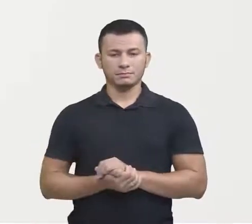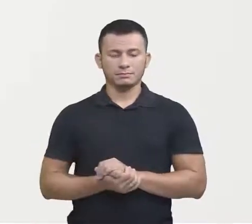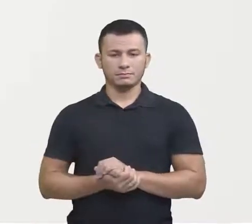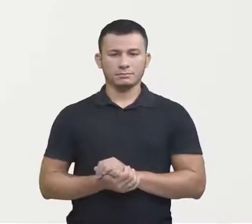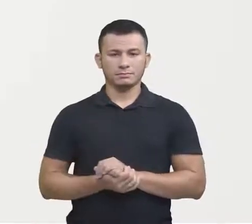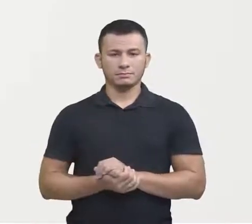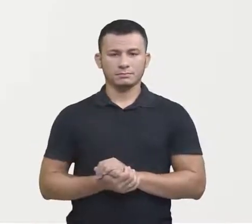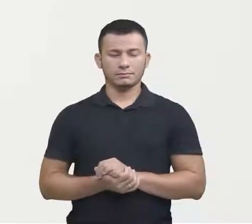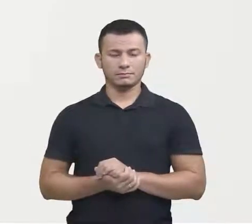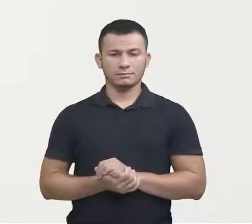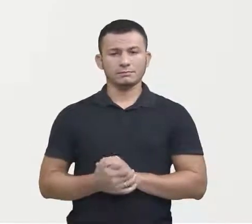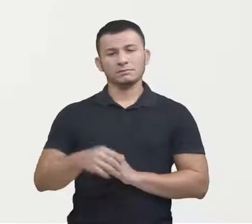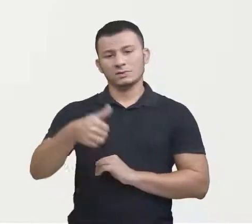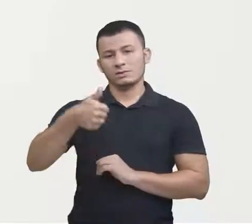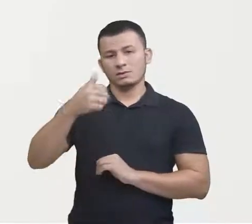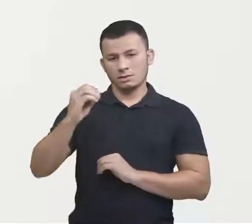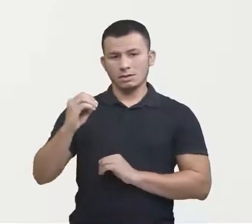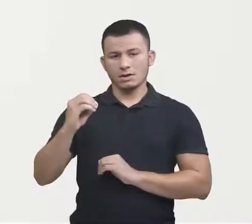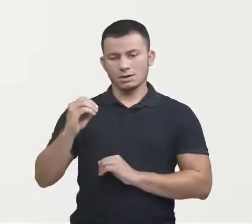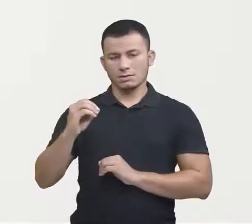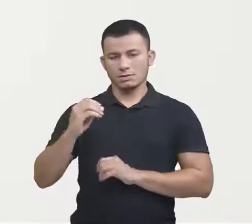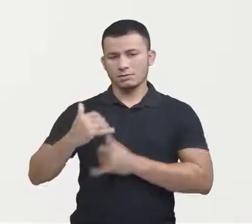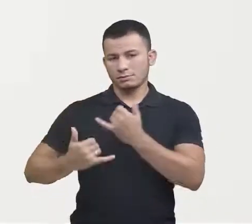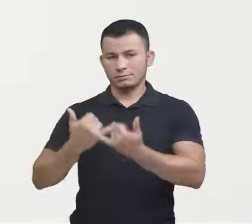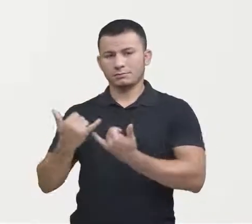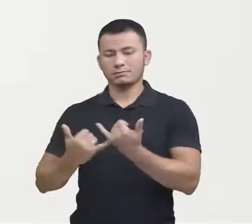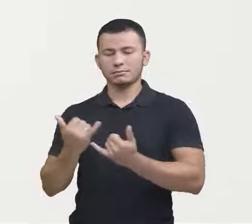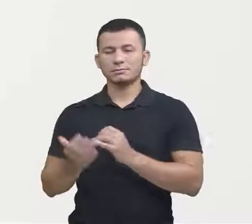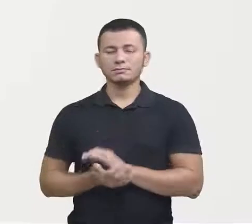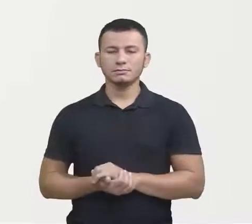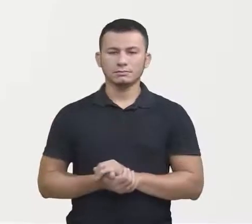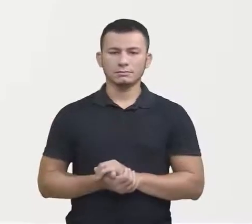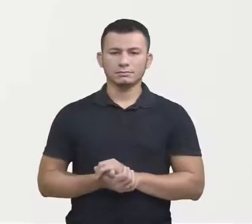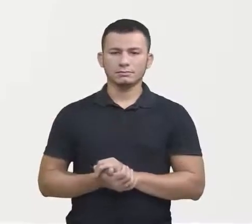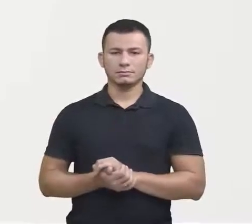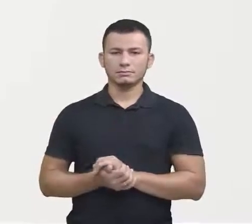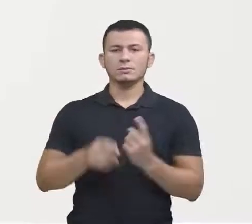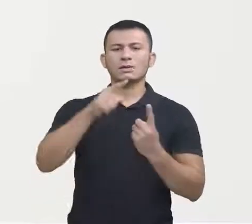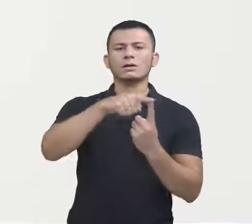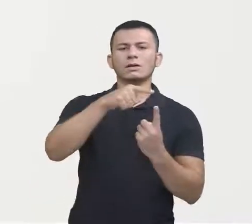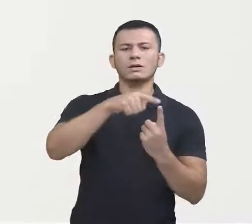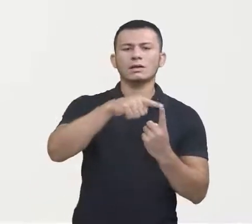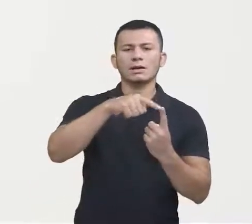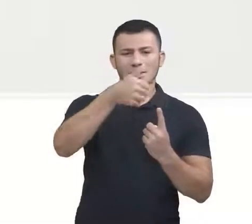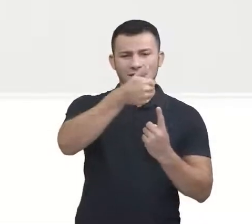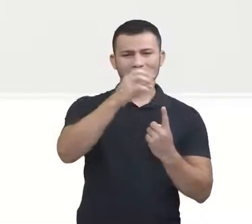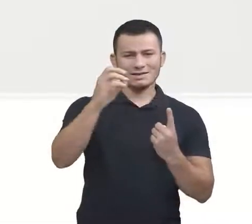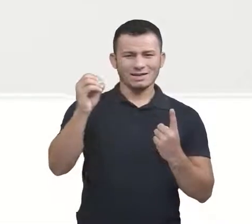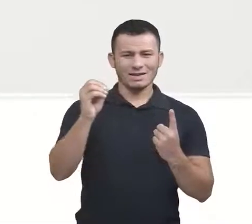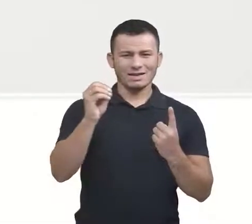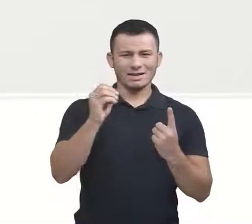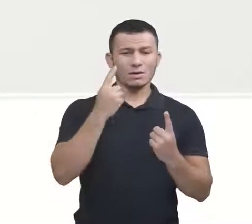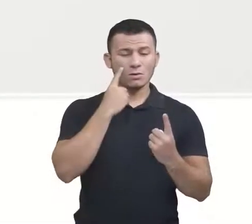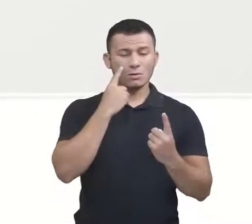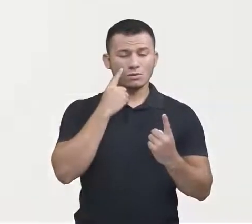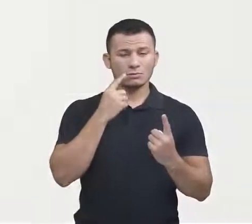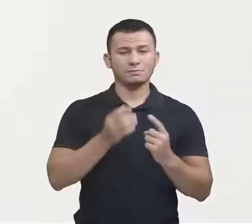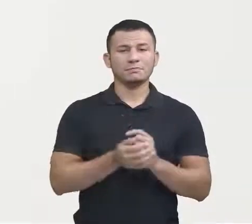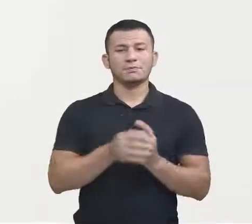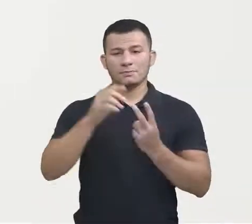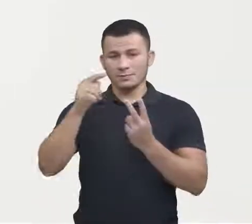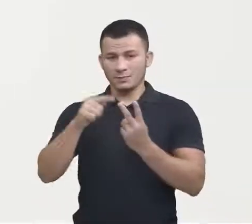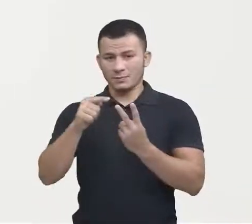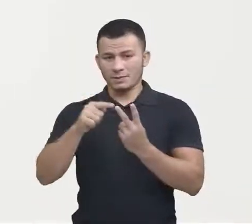eu tenho 10 na primeira eu tinha quanto tempo pensei aqui eu